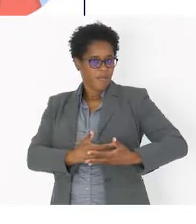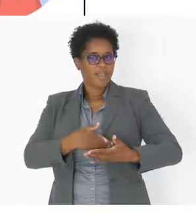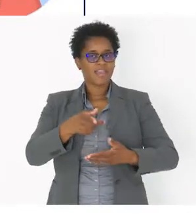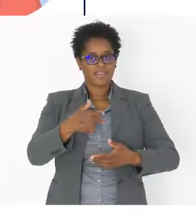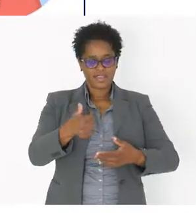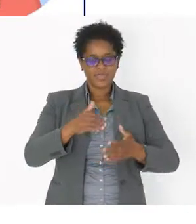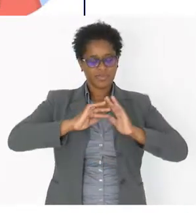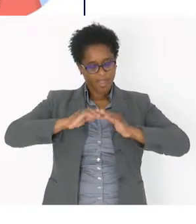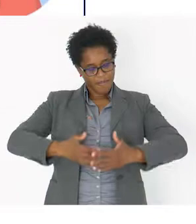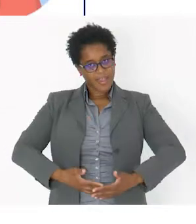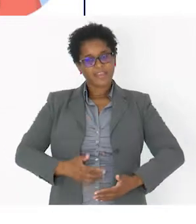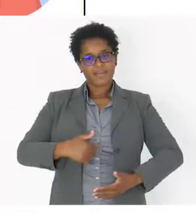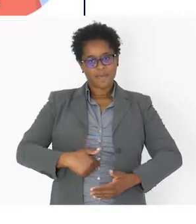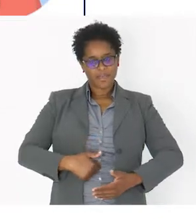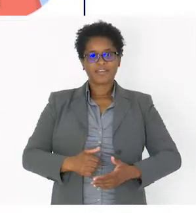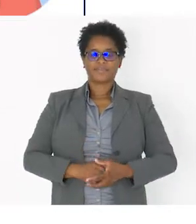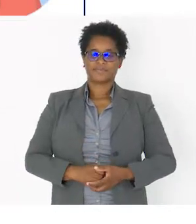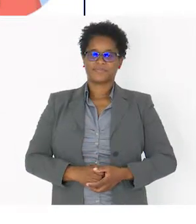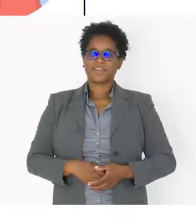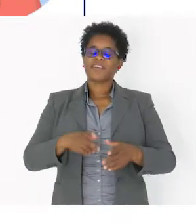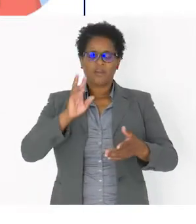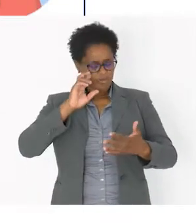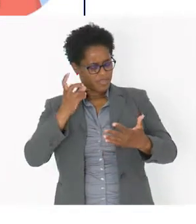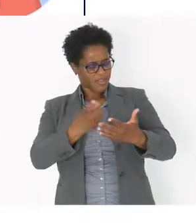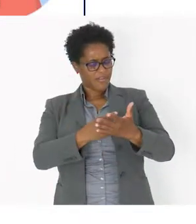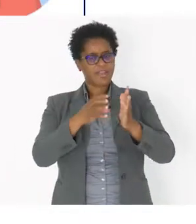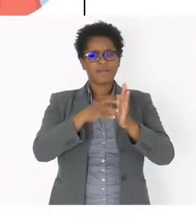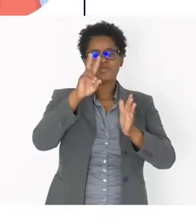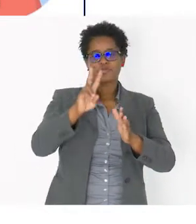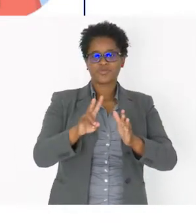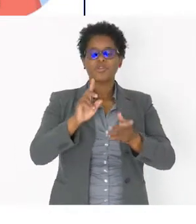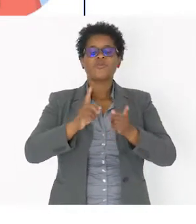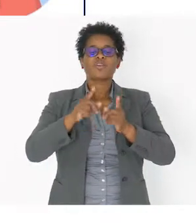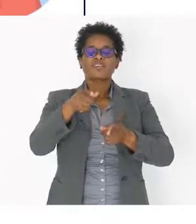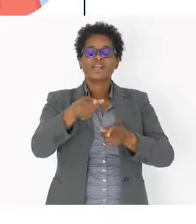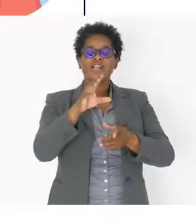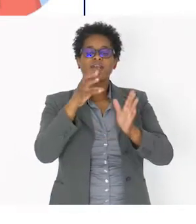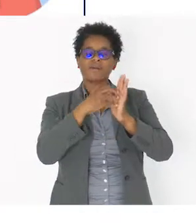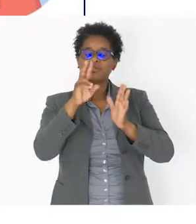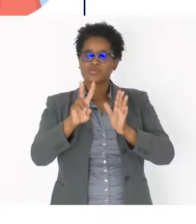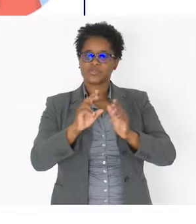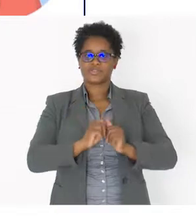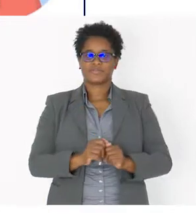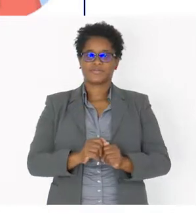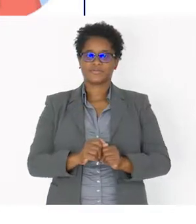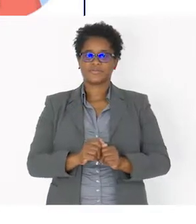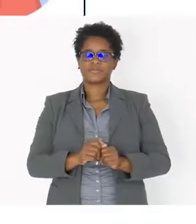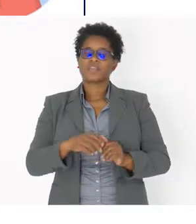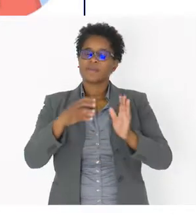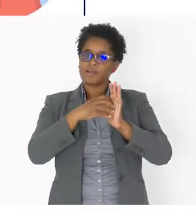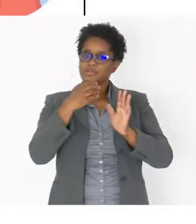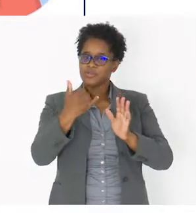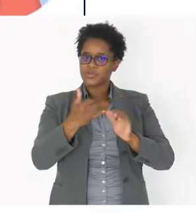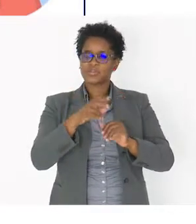Isso, na barriga. Vamos observar a segunda imagem. O que é que diz a segunda imagem? A segunda